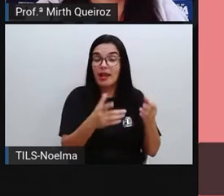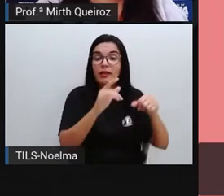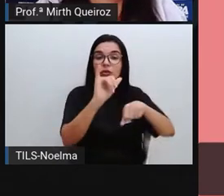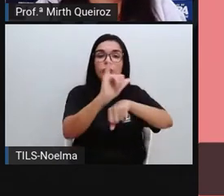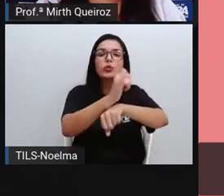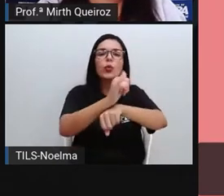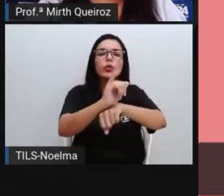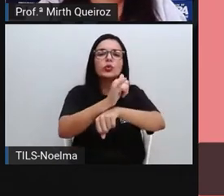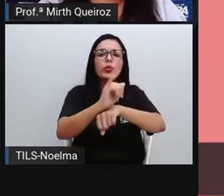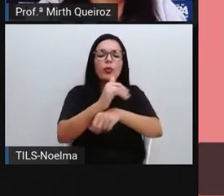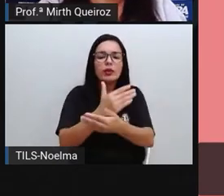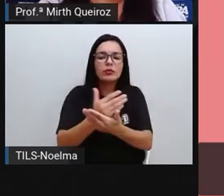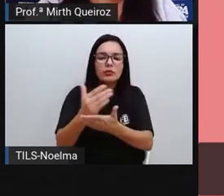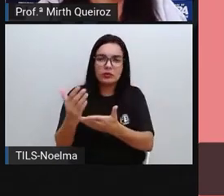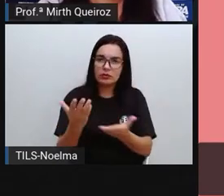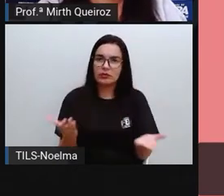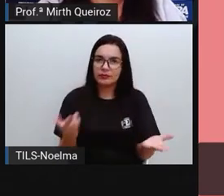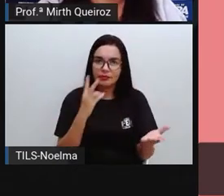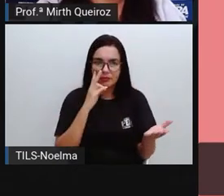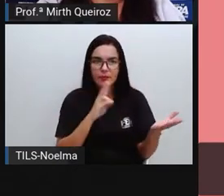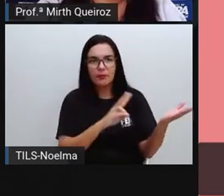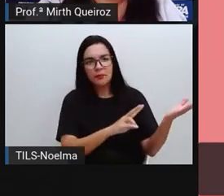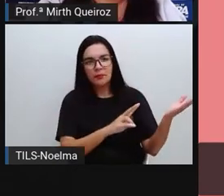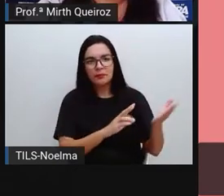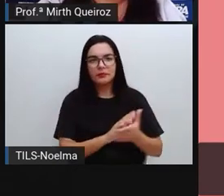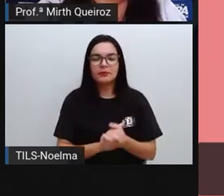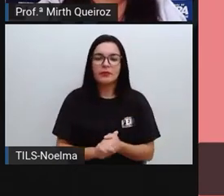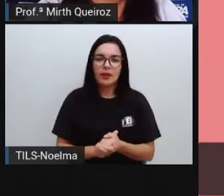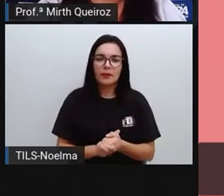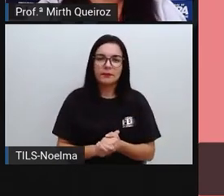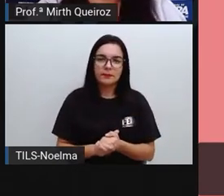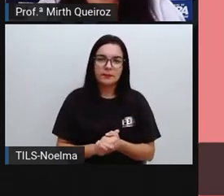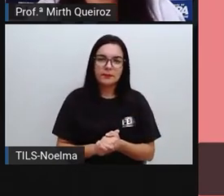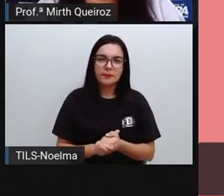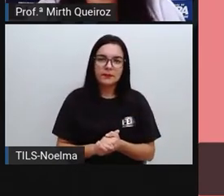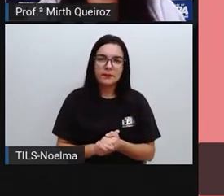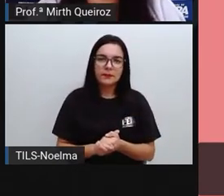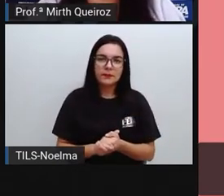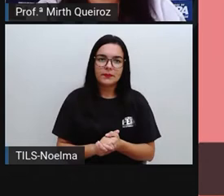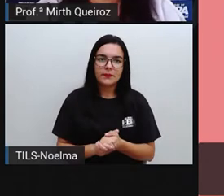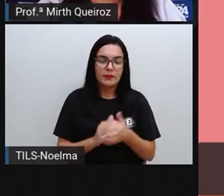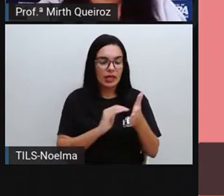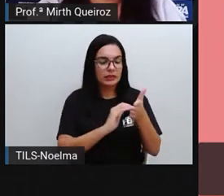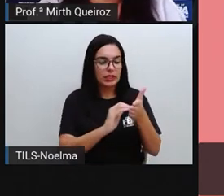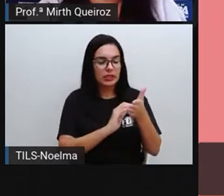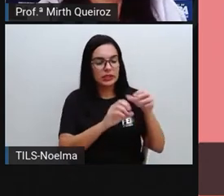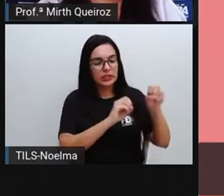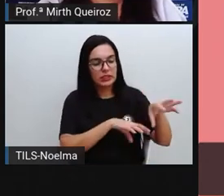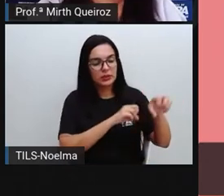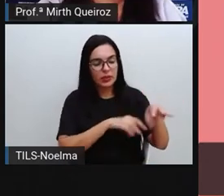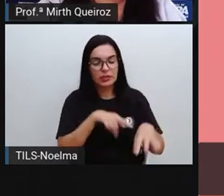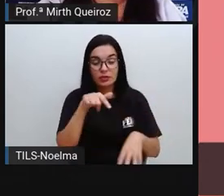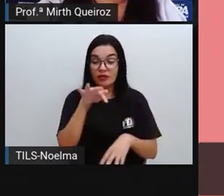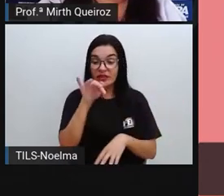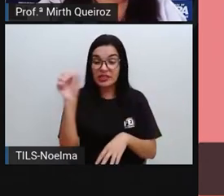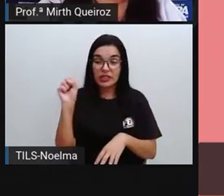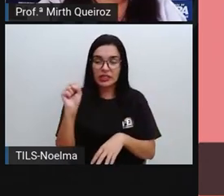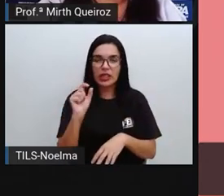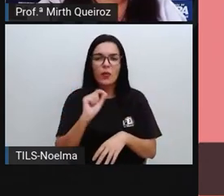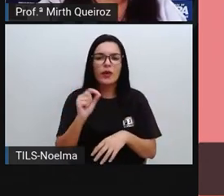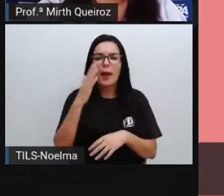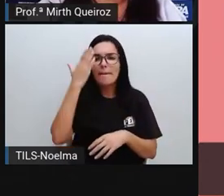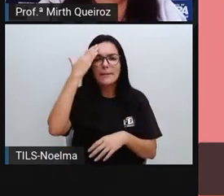aulas inicialmente aí através do nosso canal da Seduc de Feira de Santana, nosso canal do YouTube. Quais as